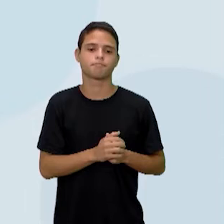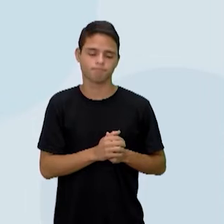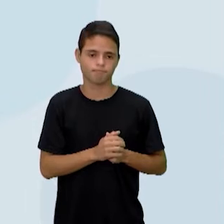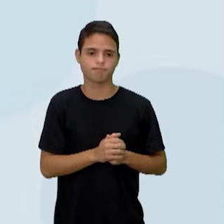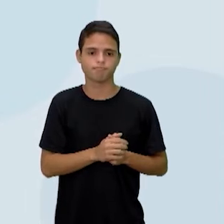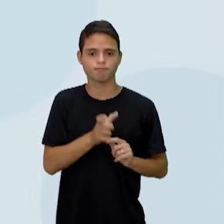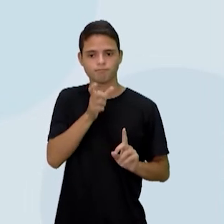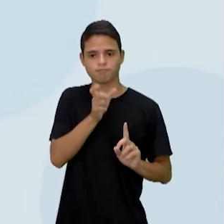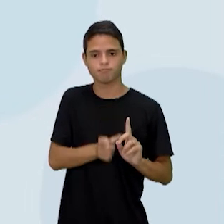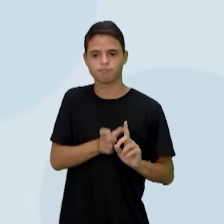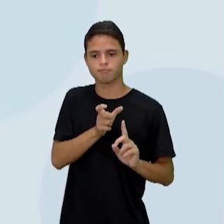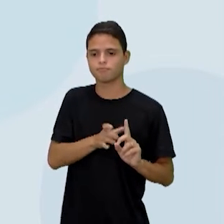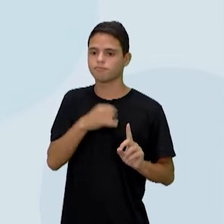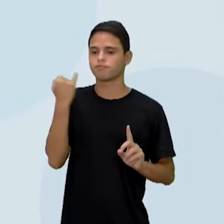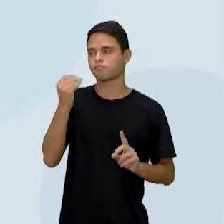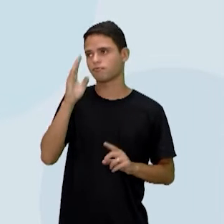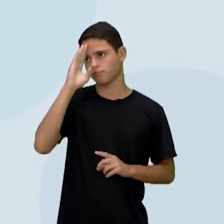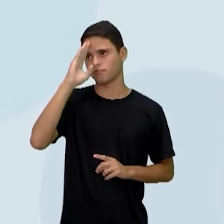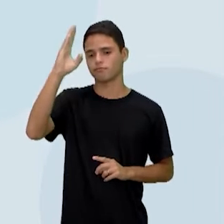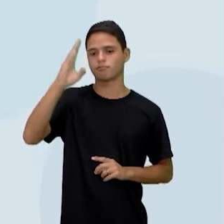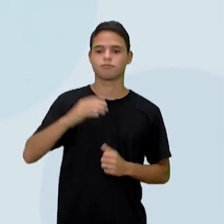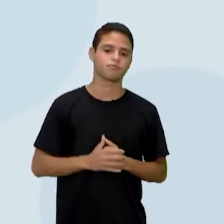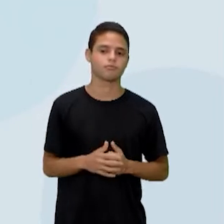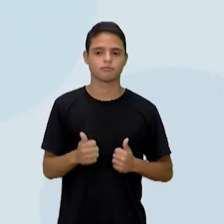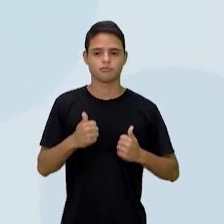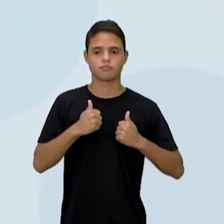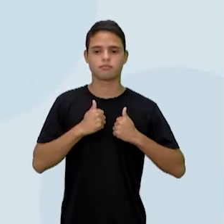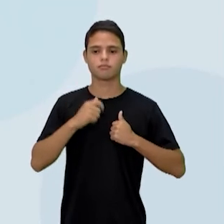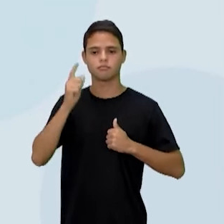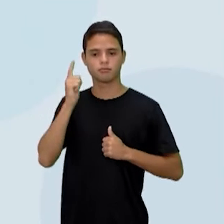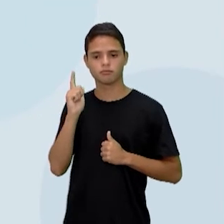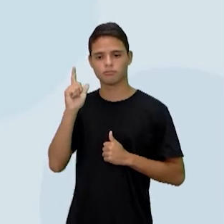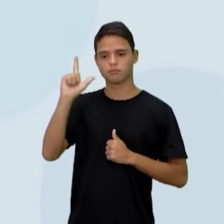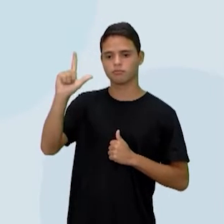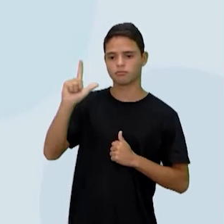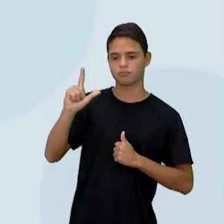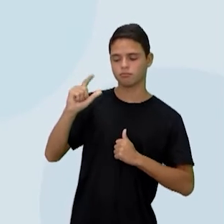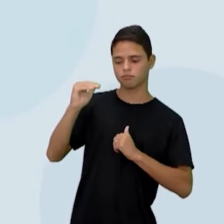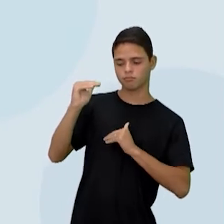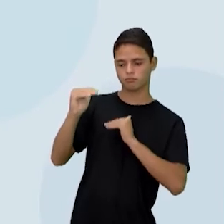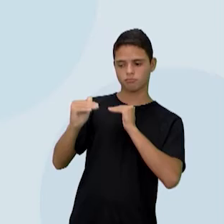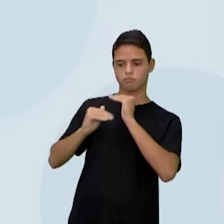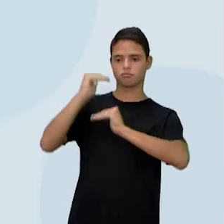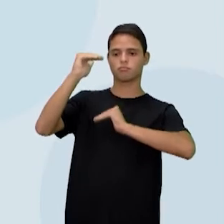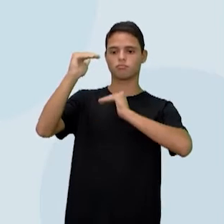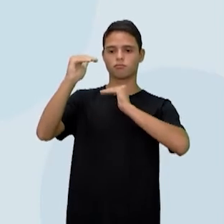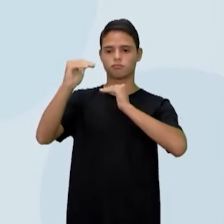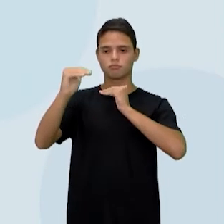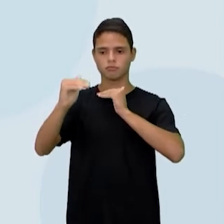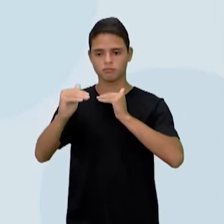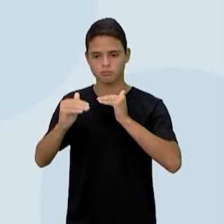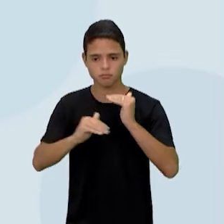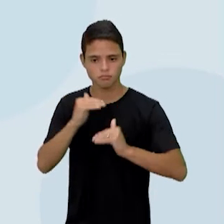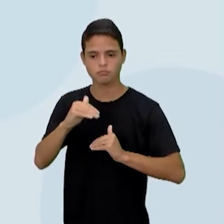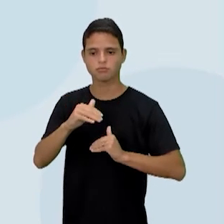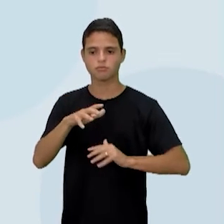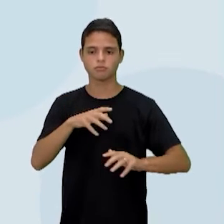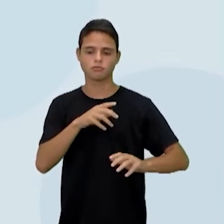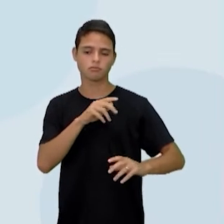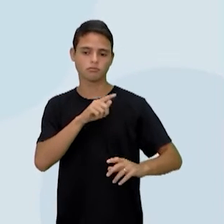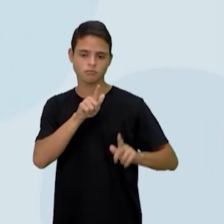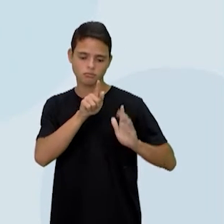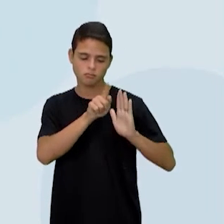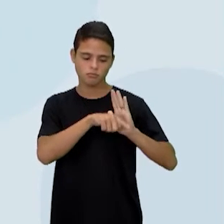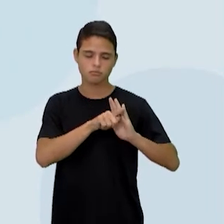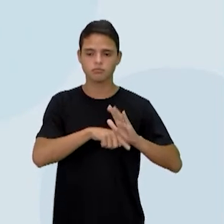do personagem, é fundamental para que o ator consiga desenvolver, né, esse primeiro gestual, essa primeira forma,